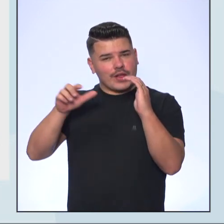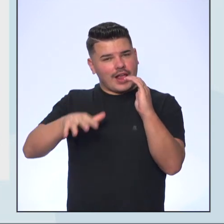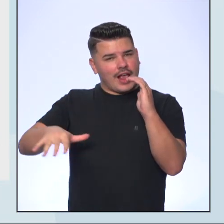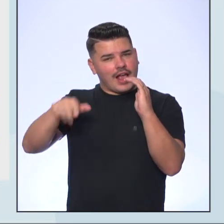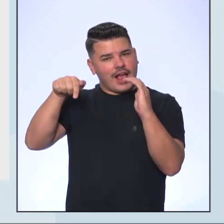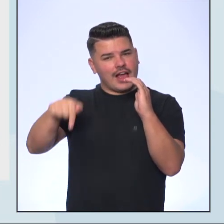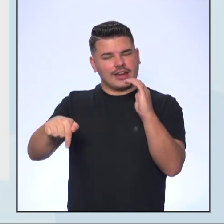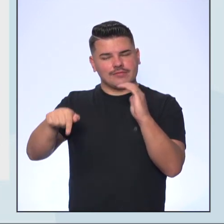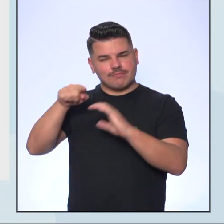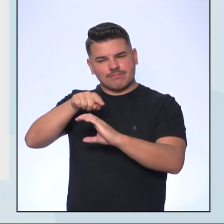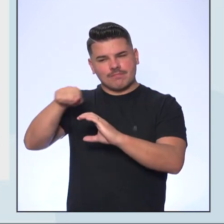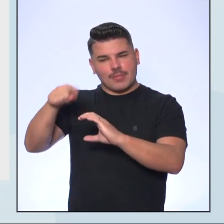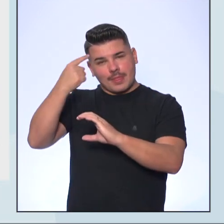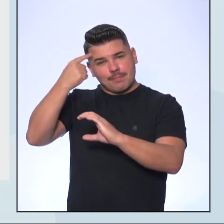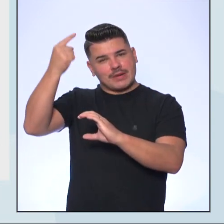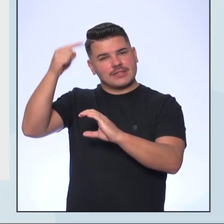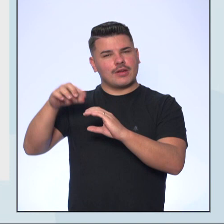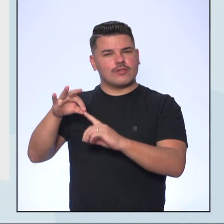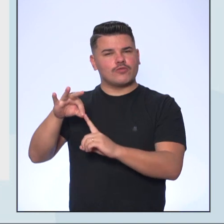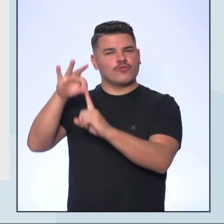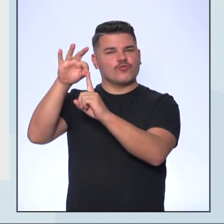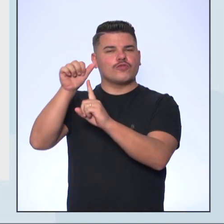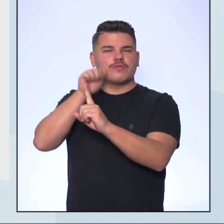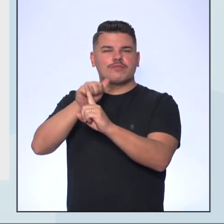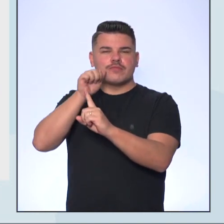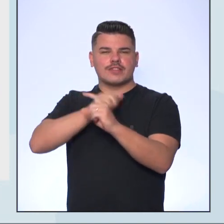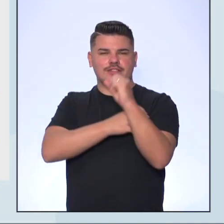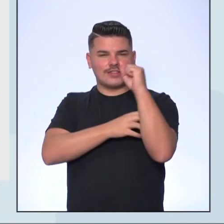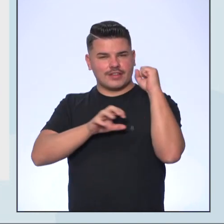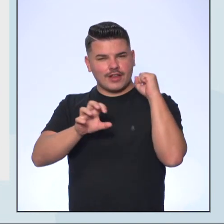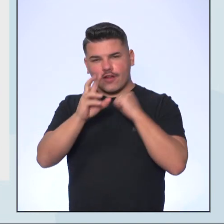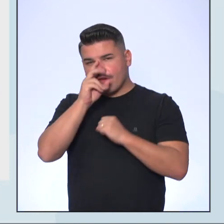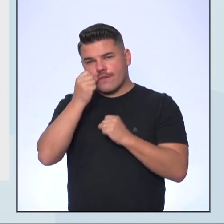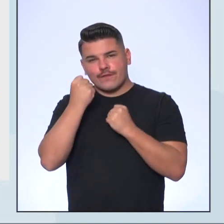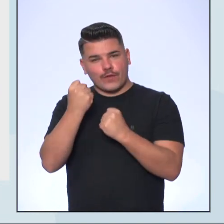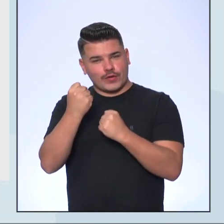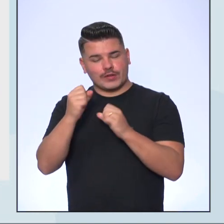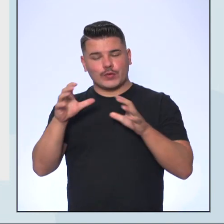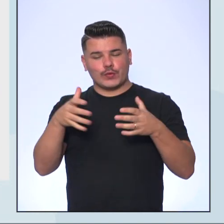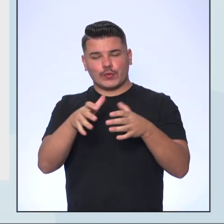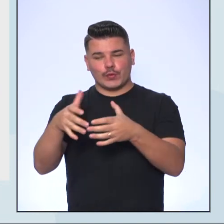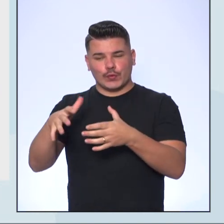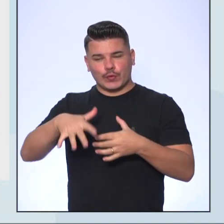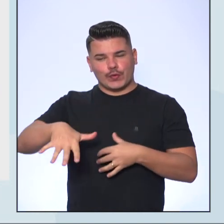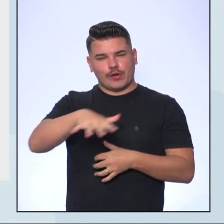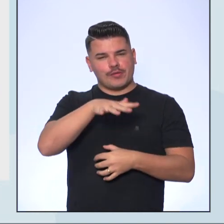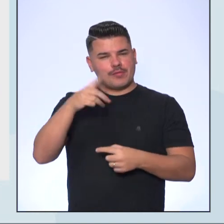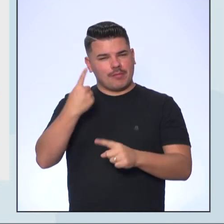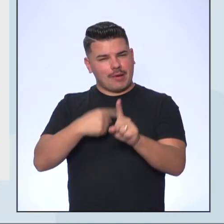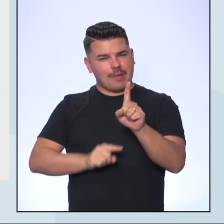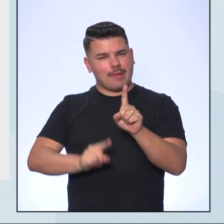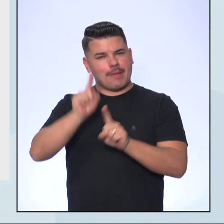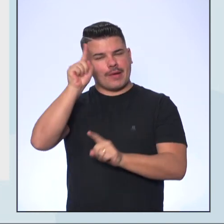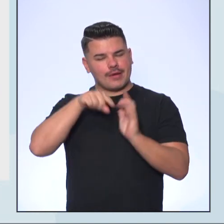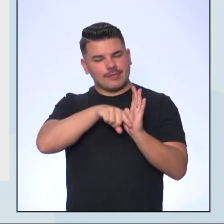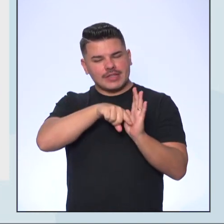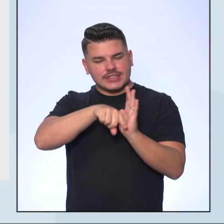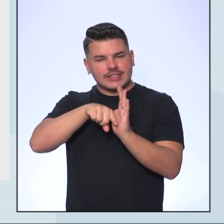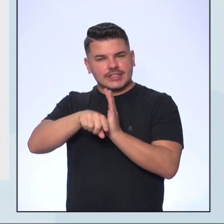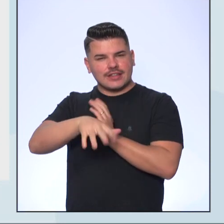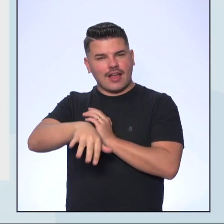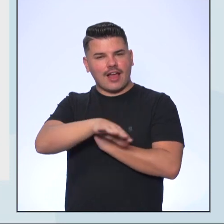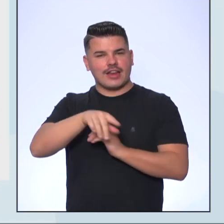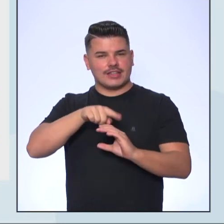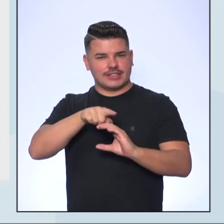como protagonismo feminino, das alunas, habilidades envolvidas no processo de investigação Empoderando.